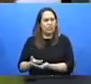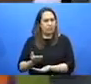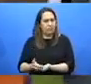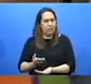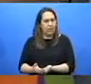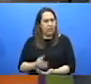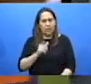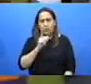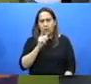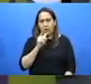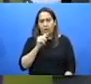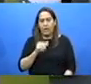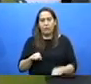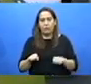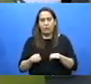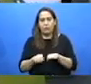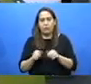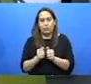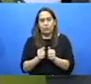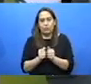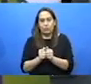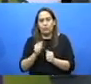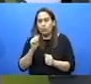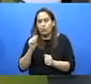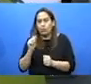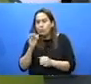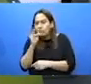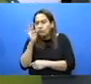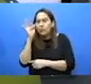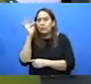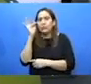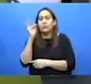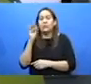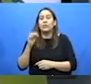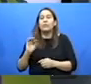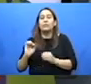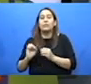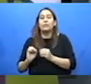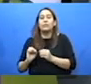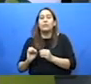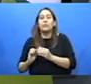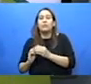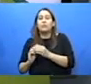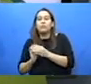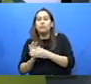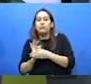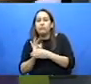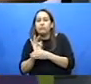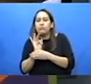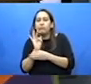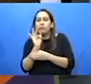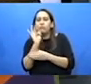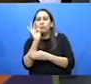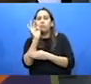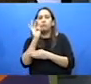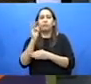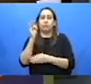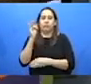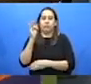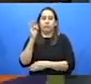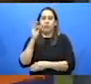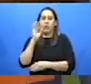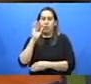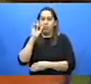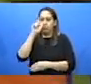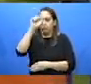as plantas. A água ela é fundamental para quê? Para a germinação e o desenvolvimento das plantas,